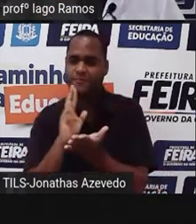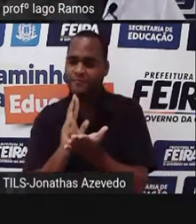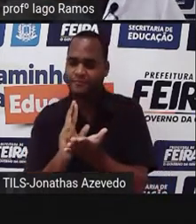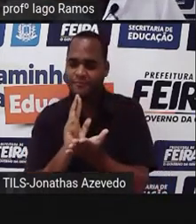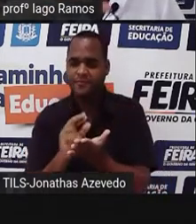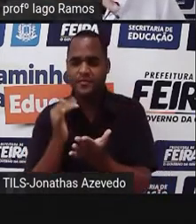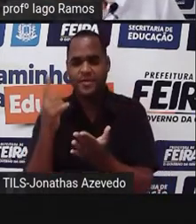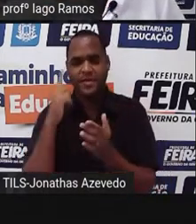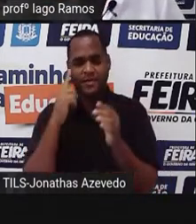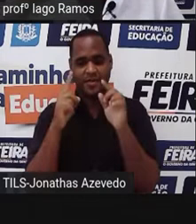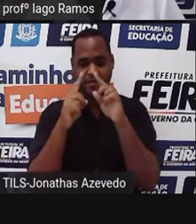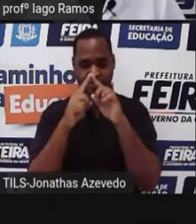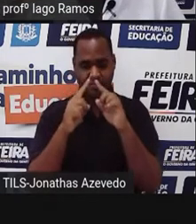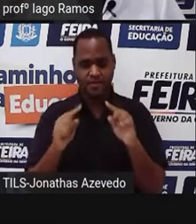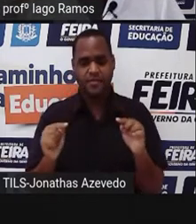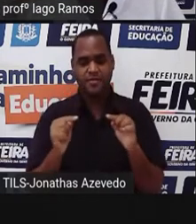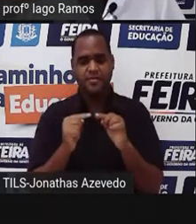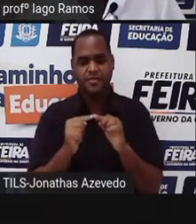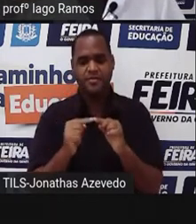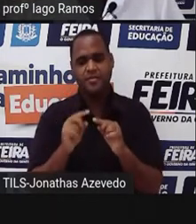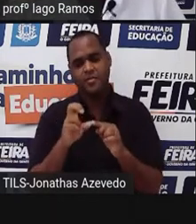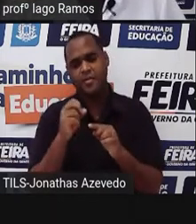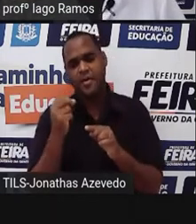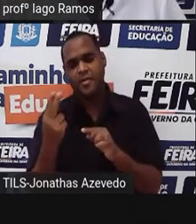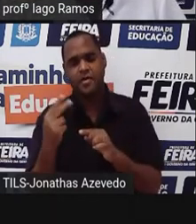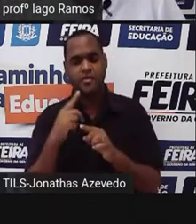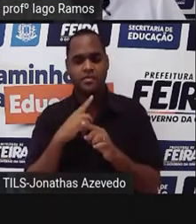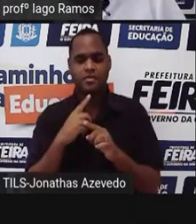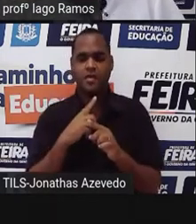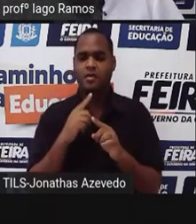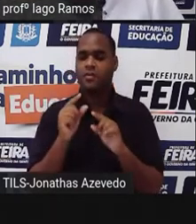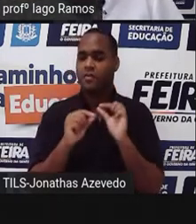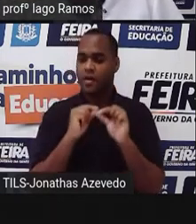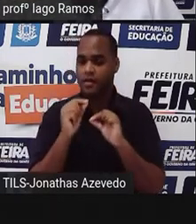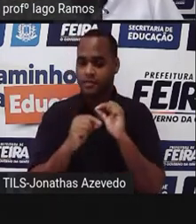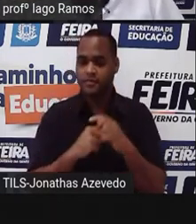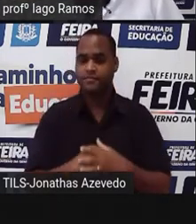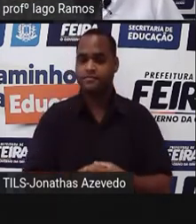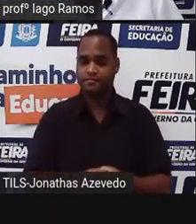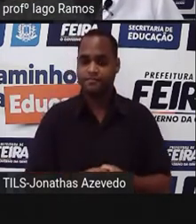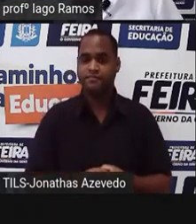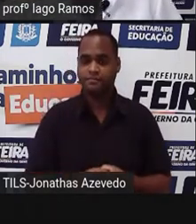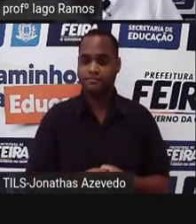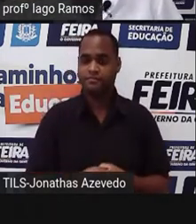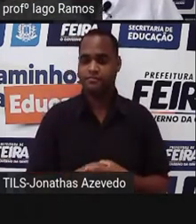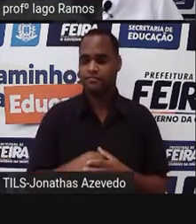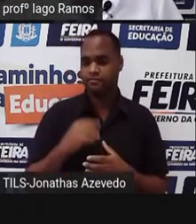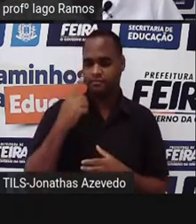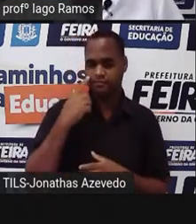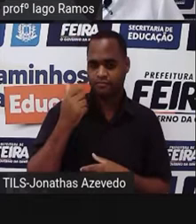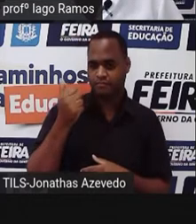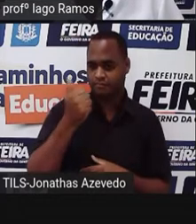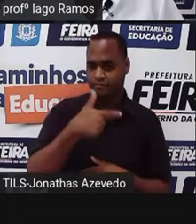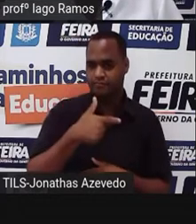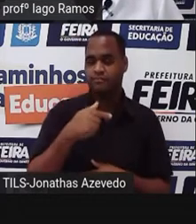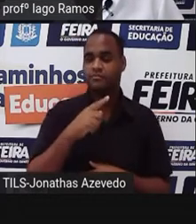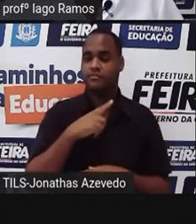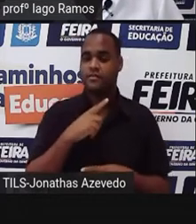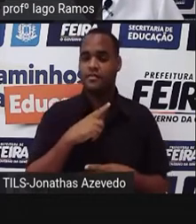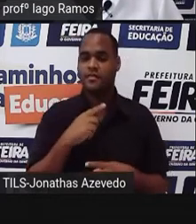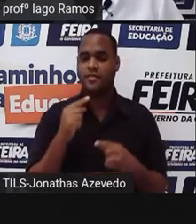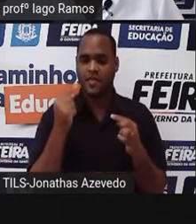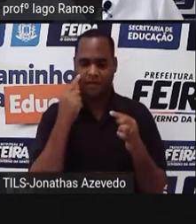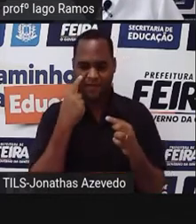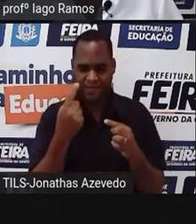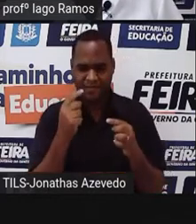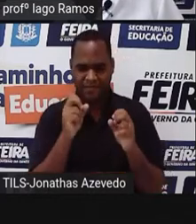aí um triângulozinho menor, um maior, um outro, né, que é maior do que os outros dois, e veja se